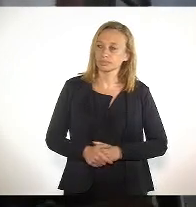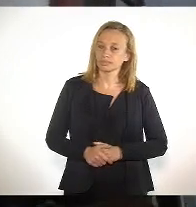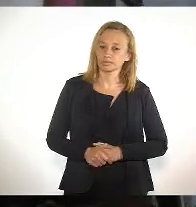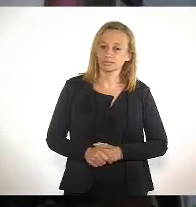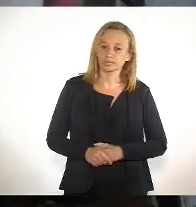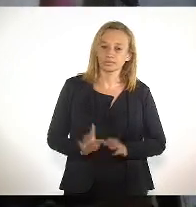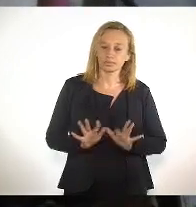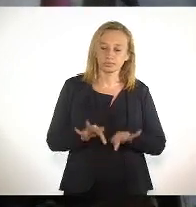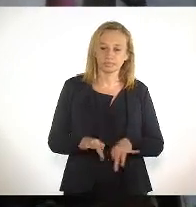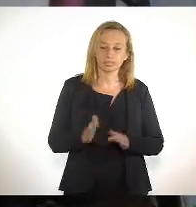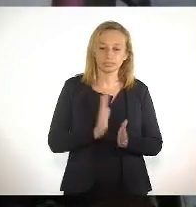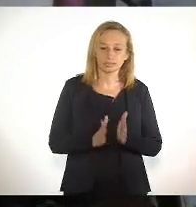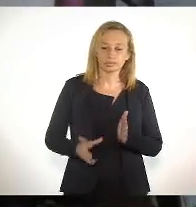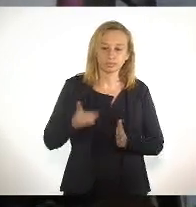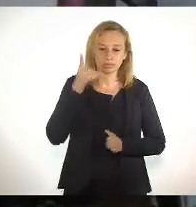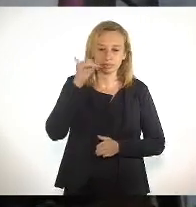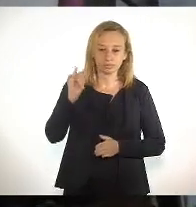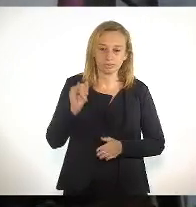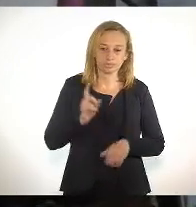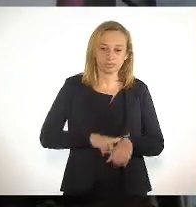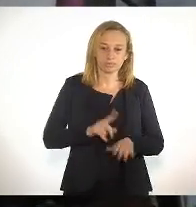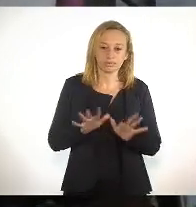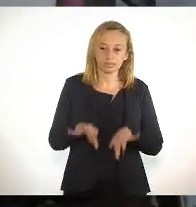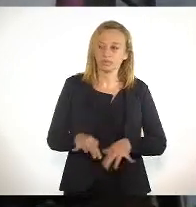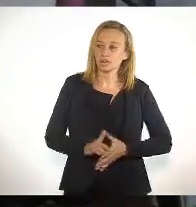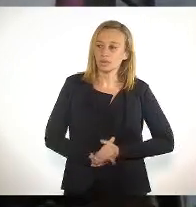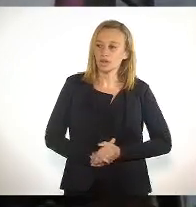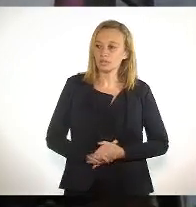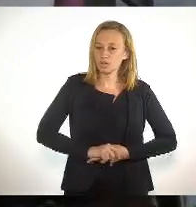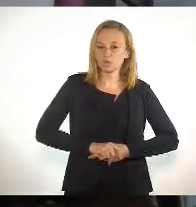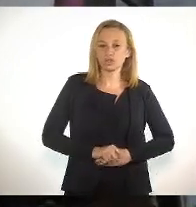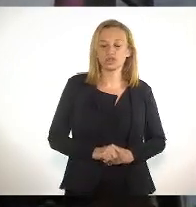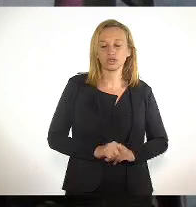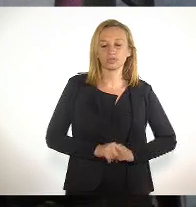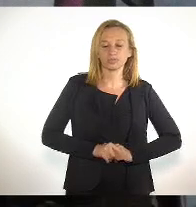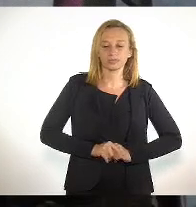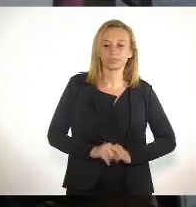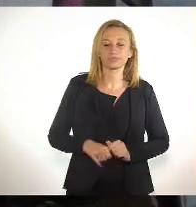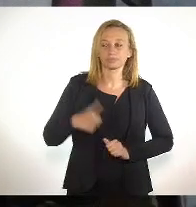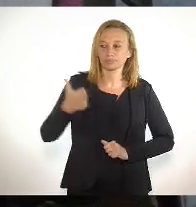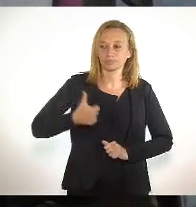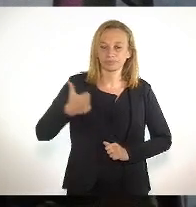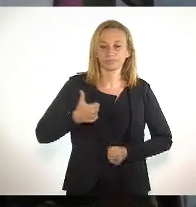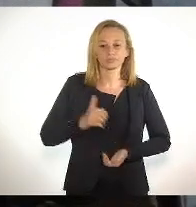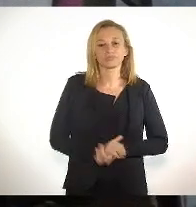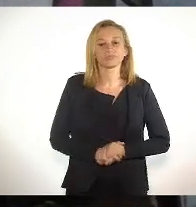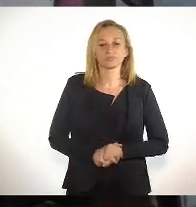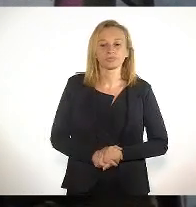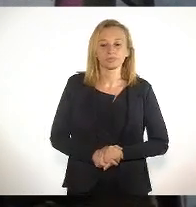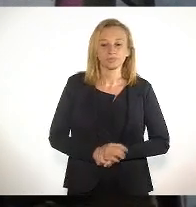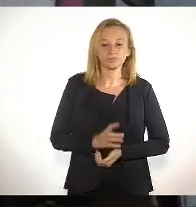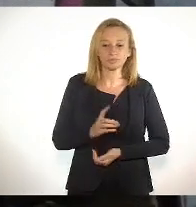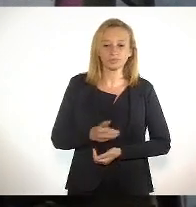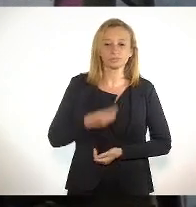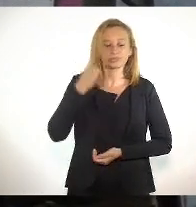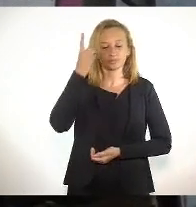Está encerrada a ordem do dia, passa-se ao expediente final. Primeiro orador inscrito é o nobre